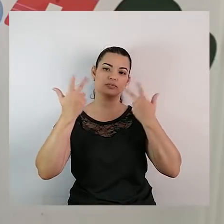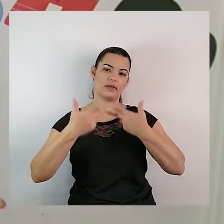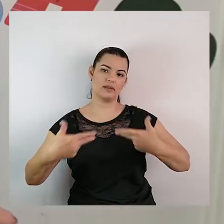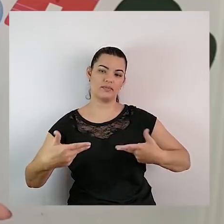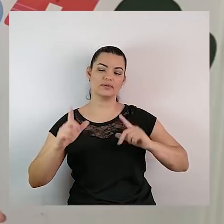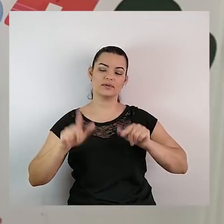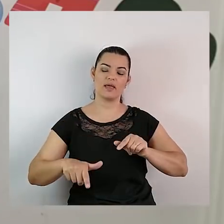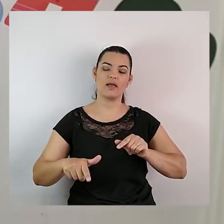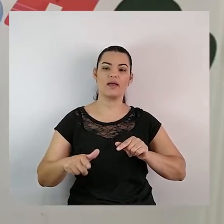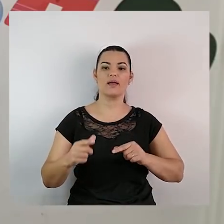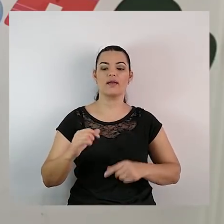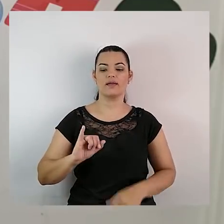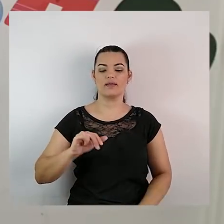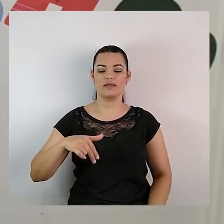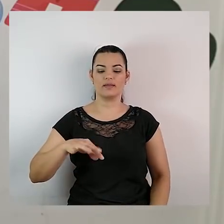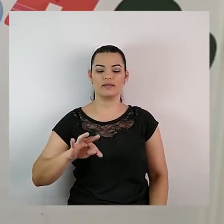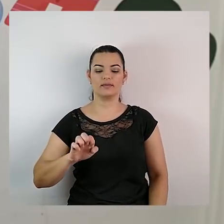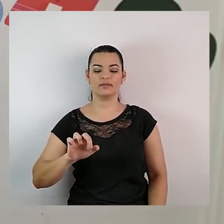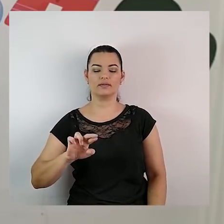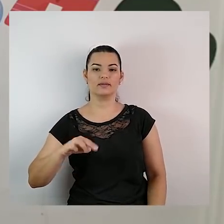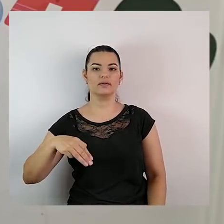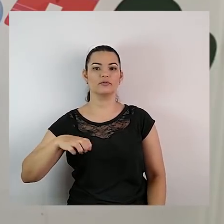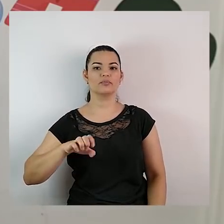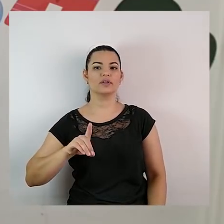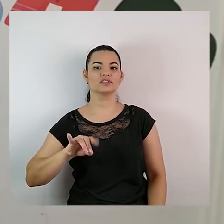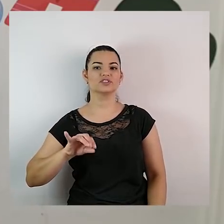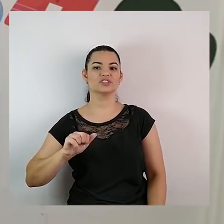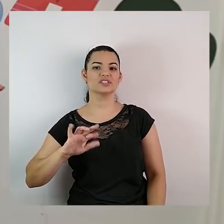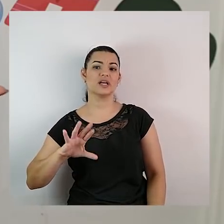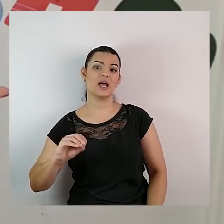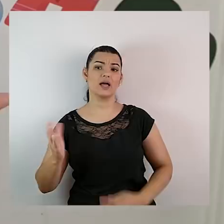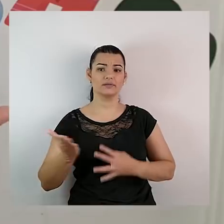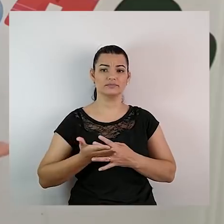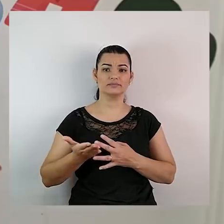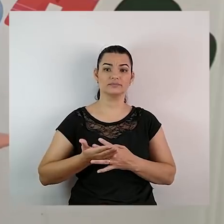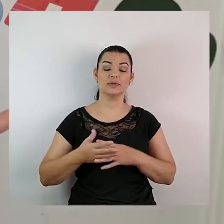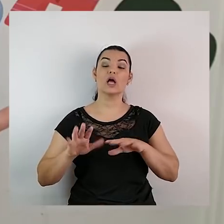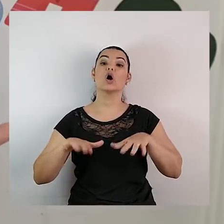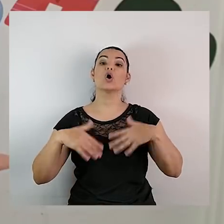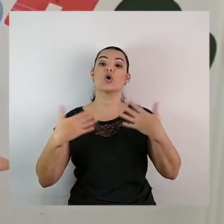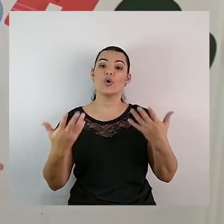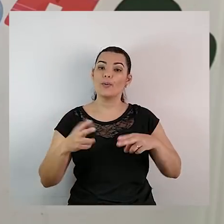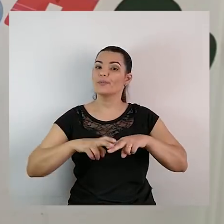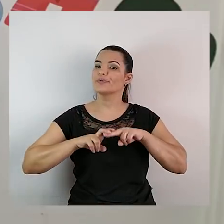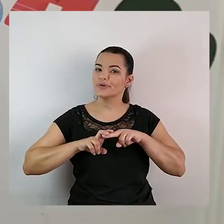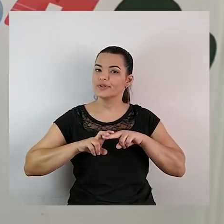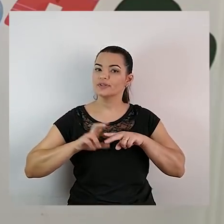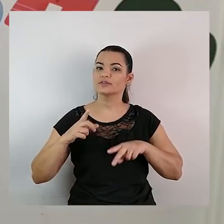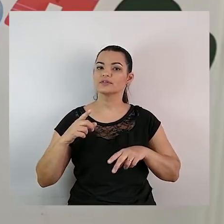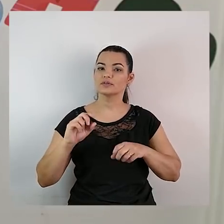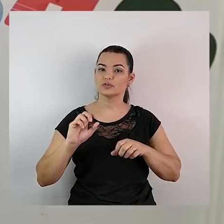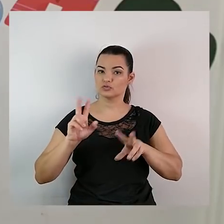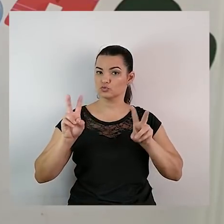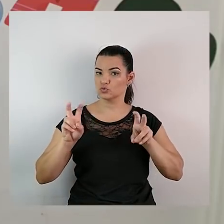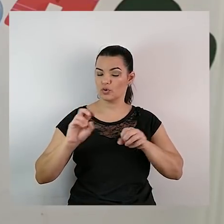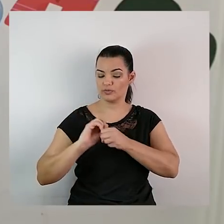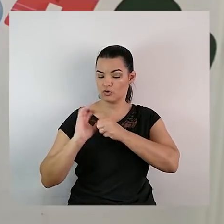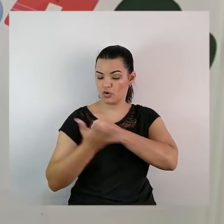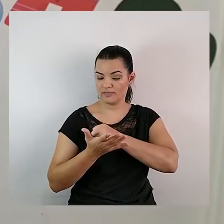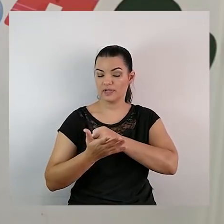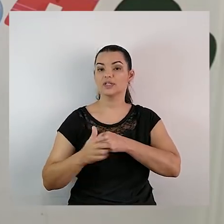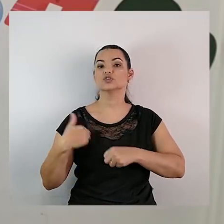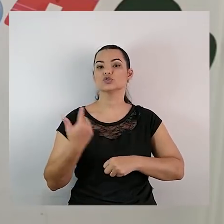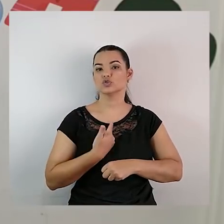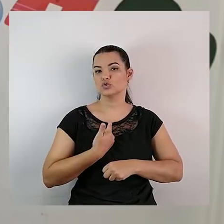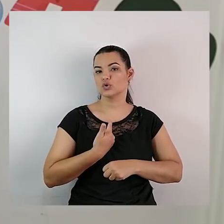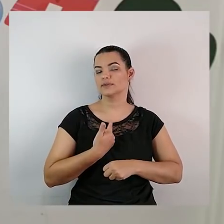É por esse motivo que no caso do COVID, nós ouvimos falar o tempo todo na necessidade das